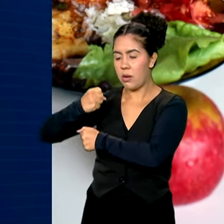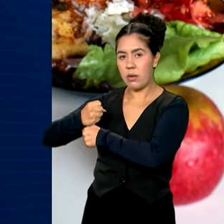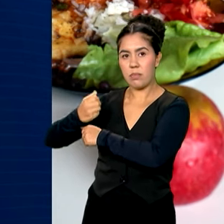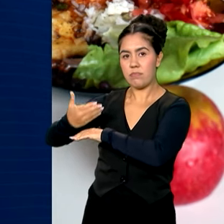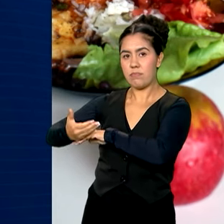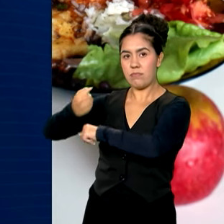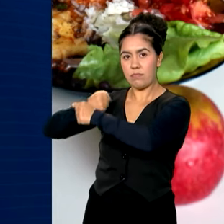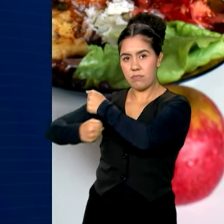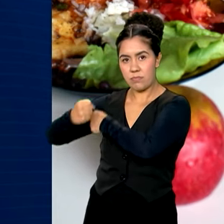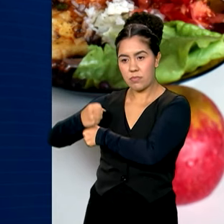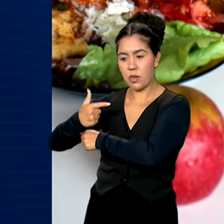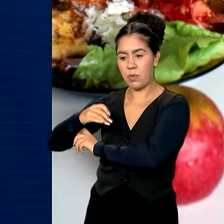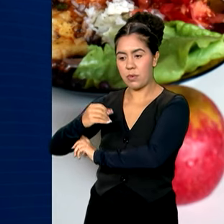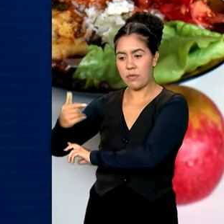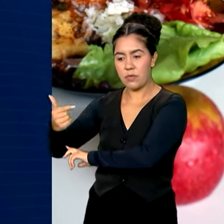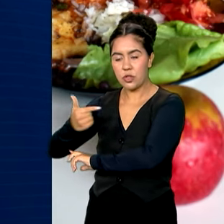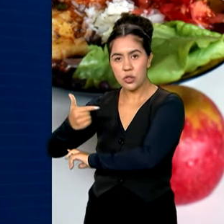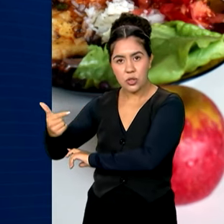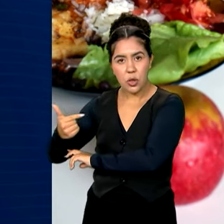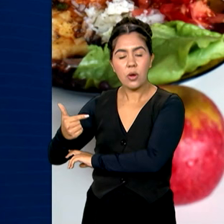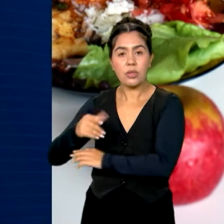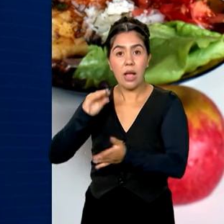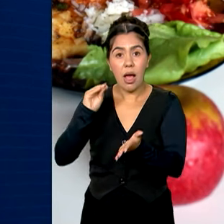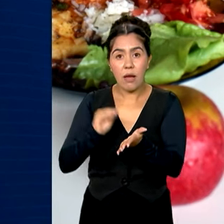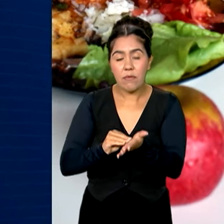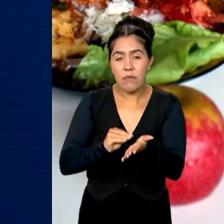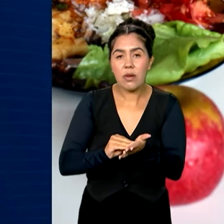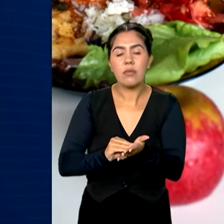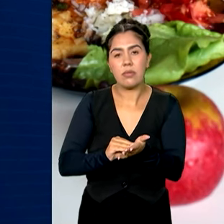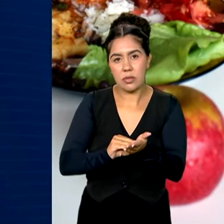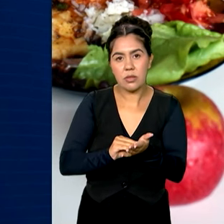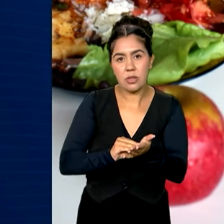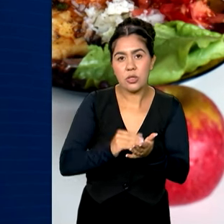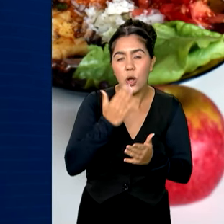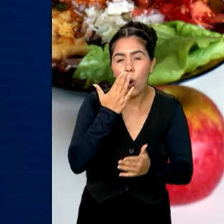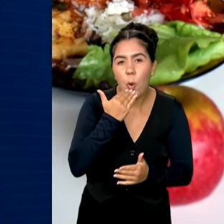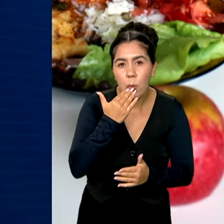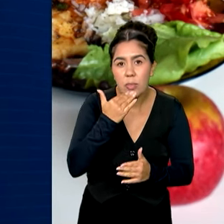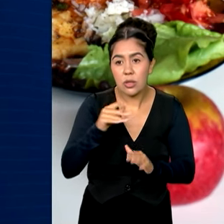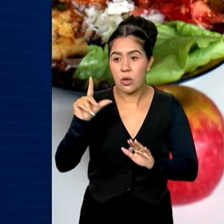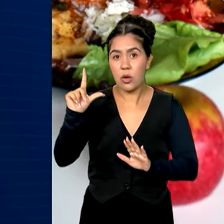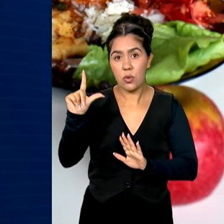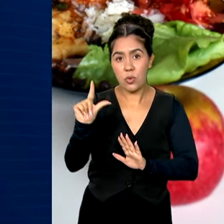a insegurança alimentar severa caiu de 8% para